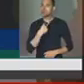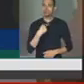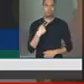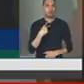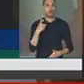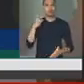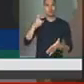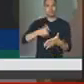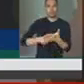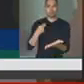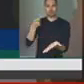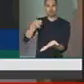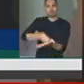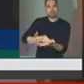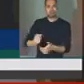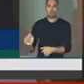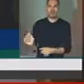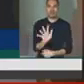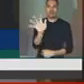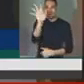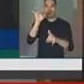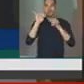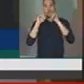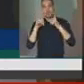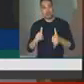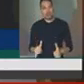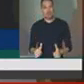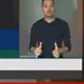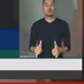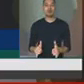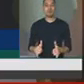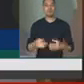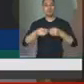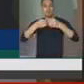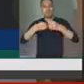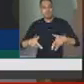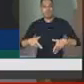tarifas caríssimas de energia que tanto prejudicam a nossa população.